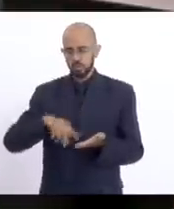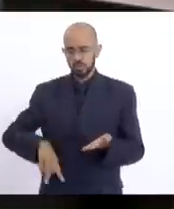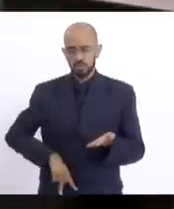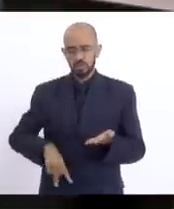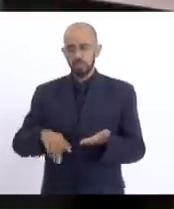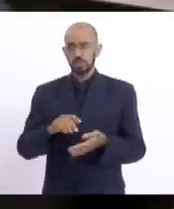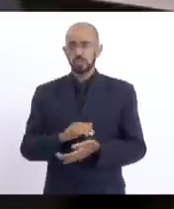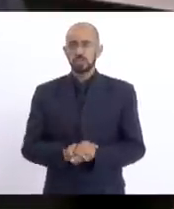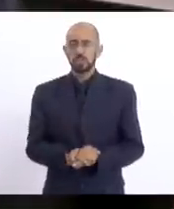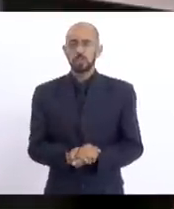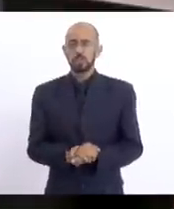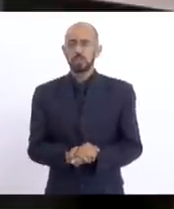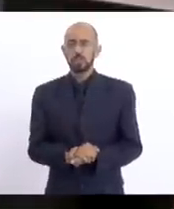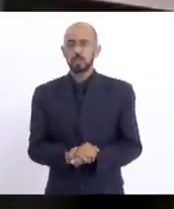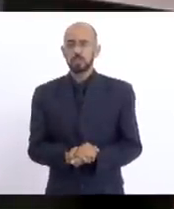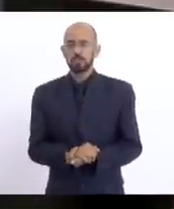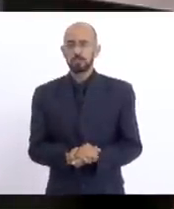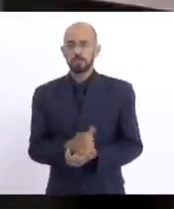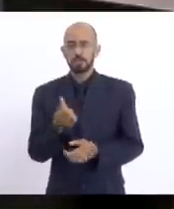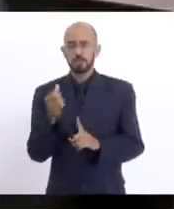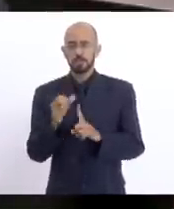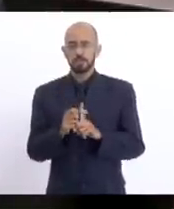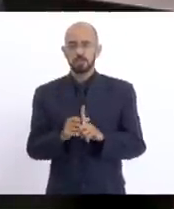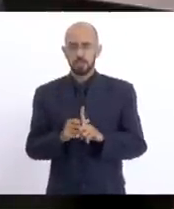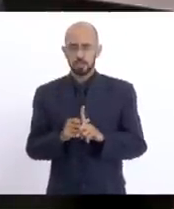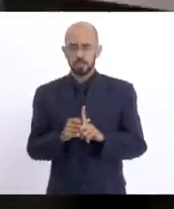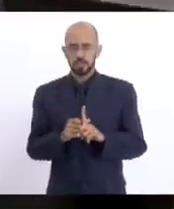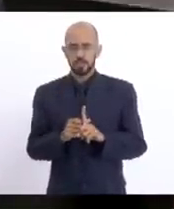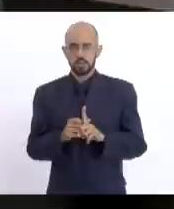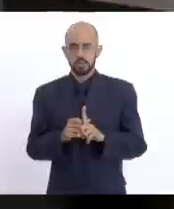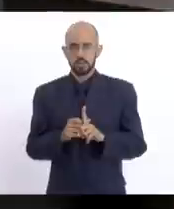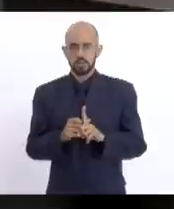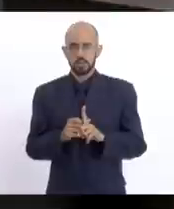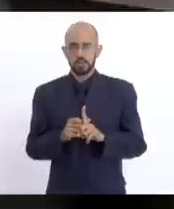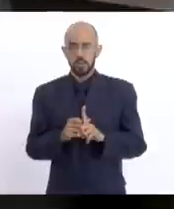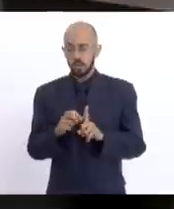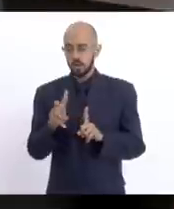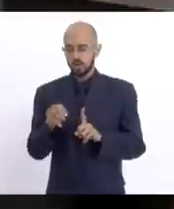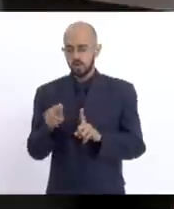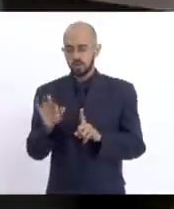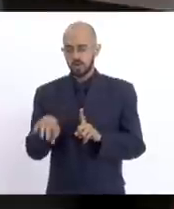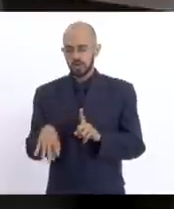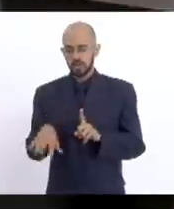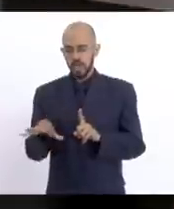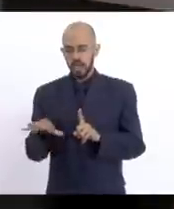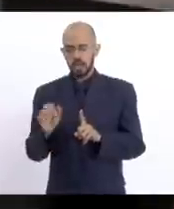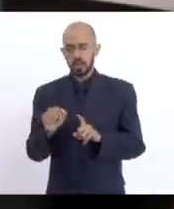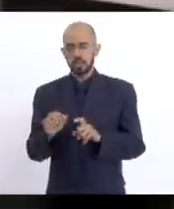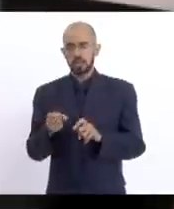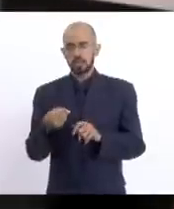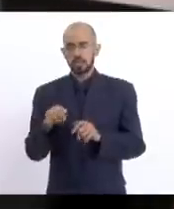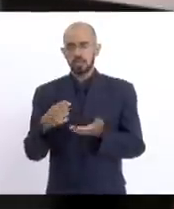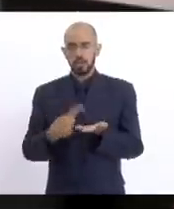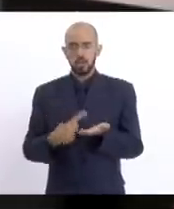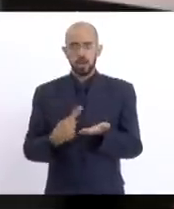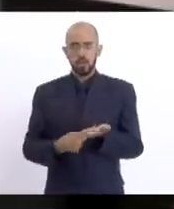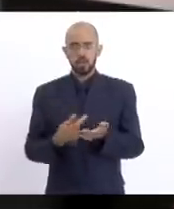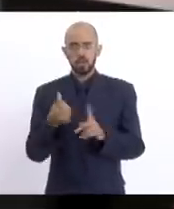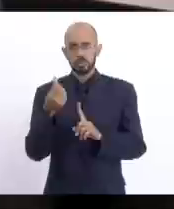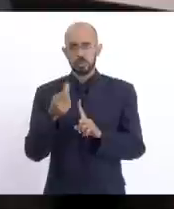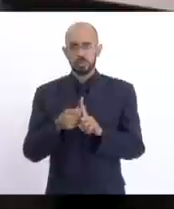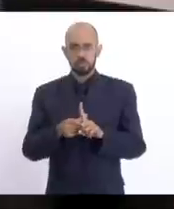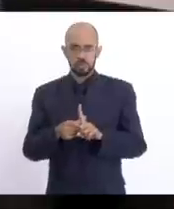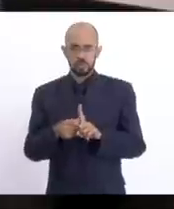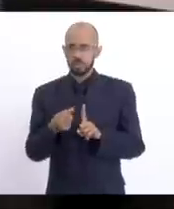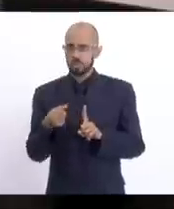um consenso, 6 meses. Se, presidente, só vou concluir. Se tiver um consenso, 6 meses. Se não tiver um